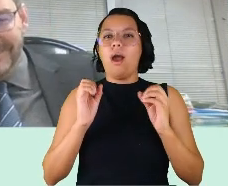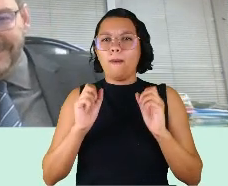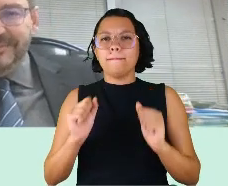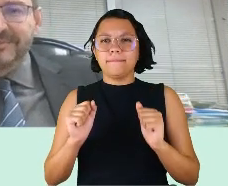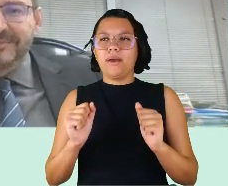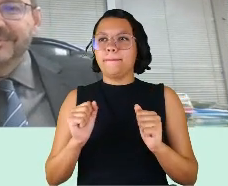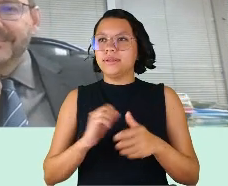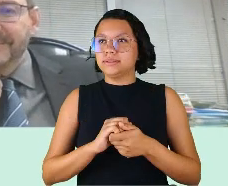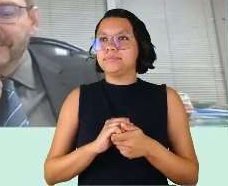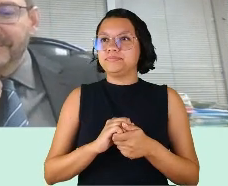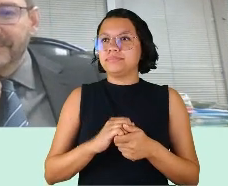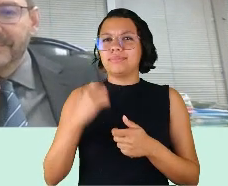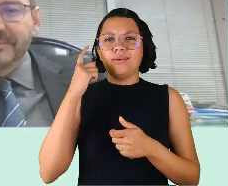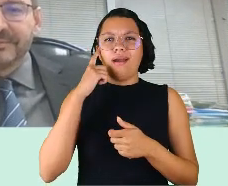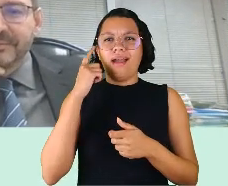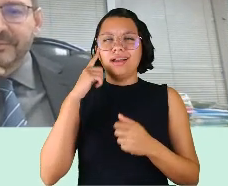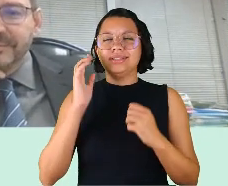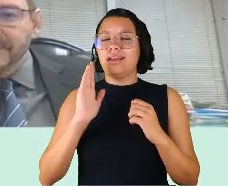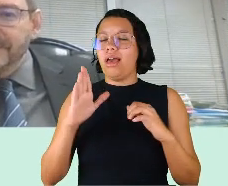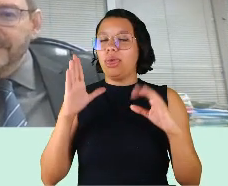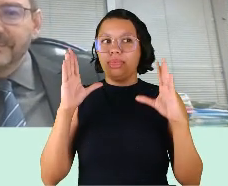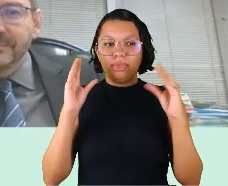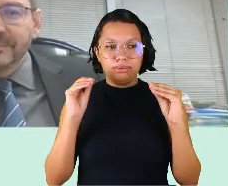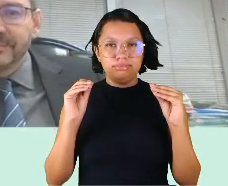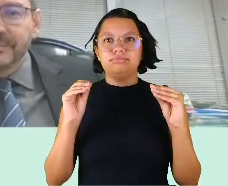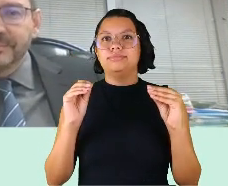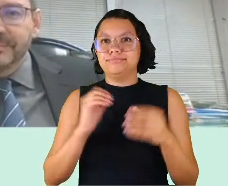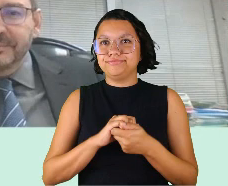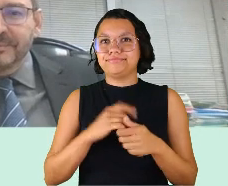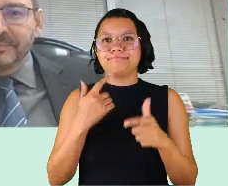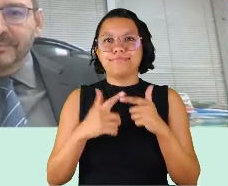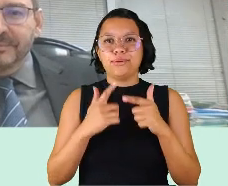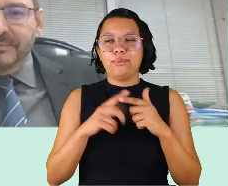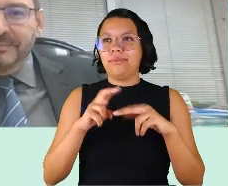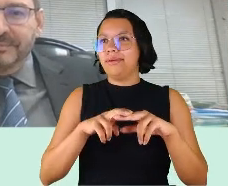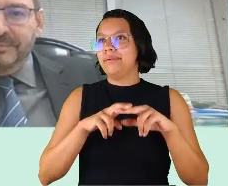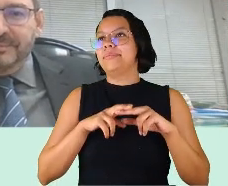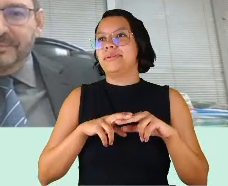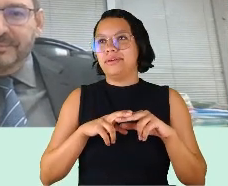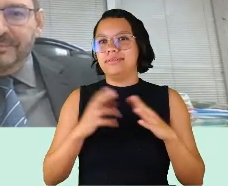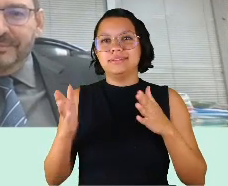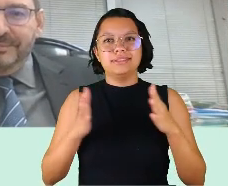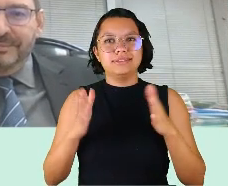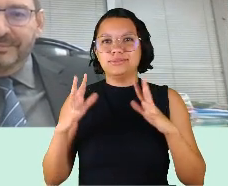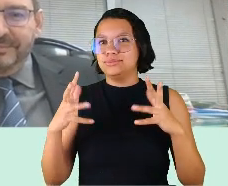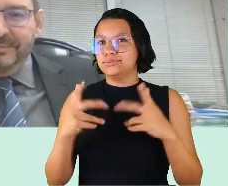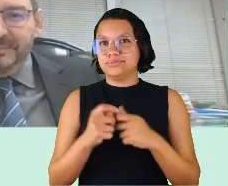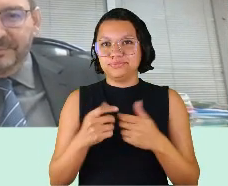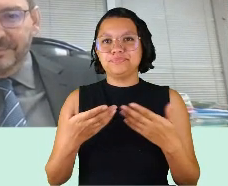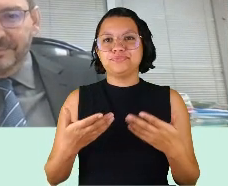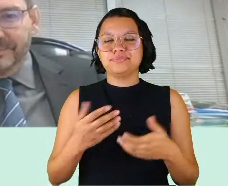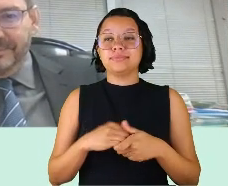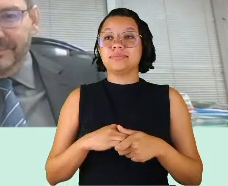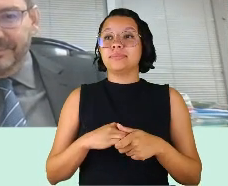A ansiedade está em último grau, assim, eu também já estou pifando por conta disso